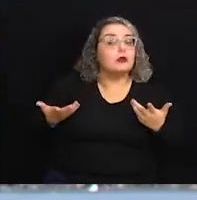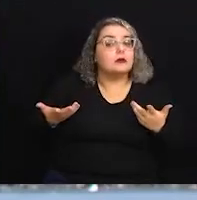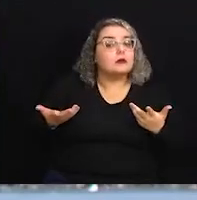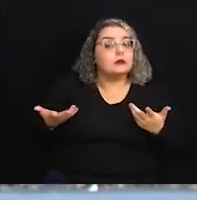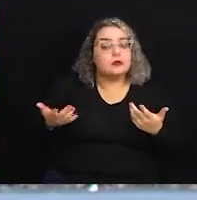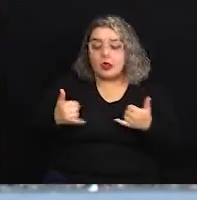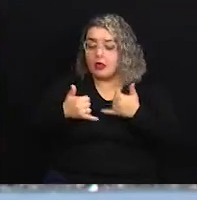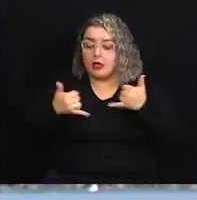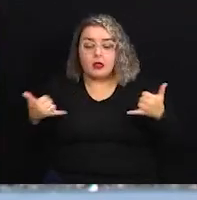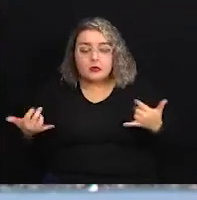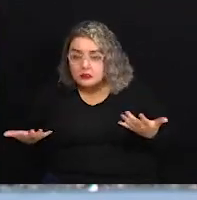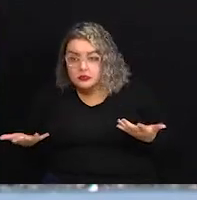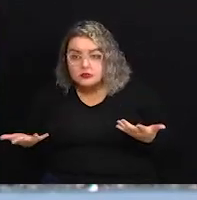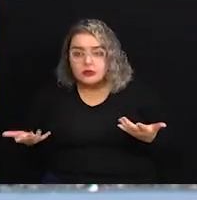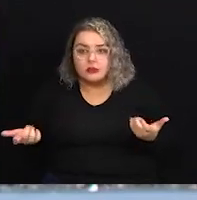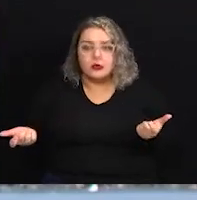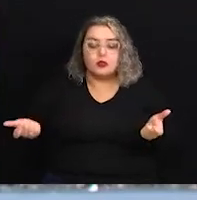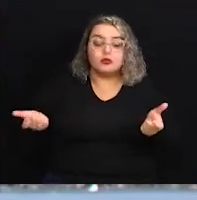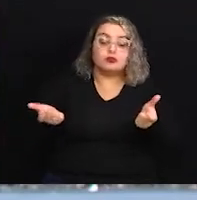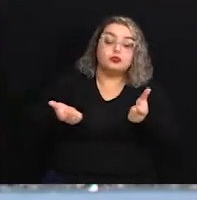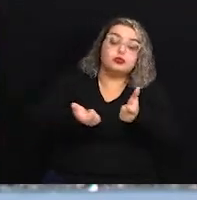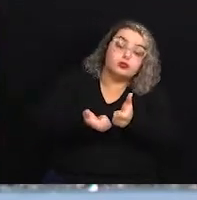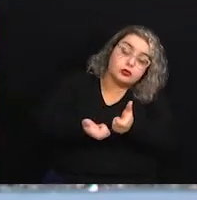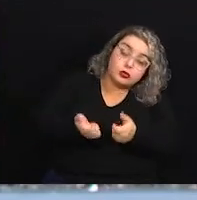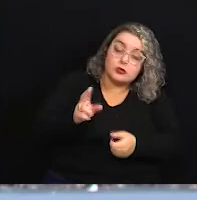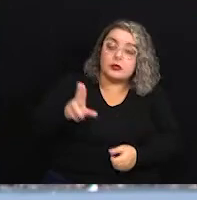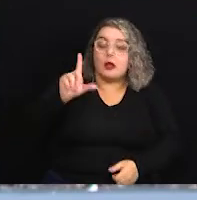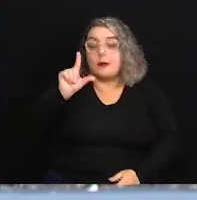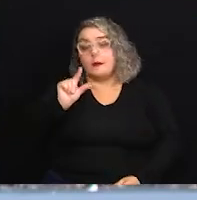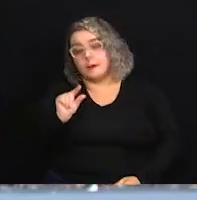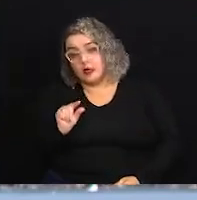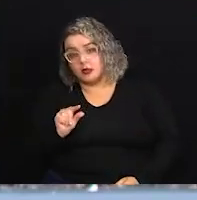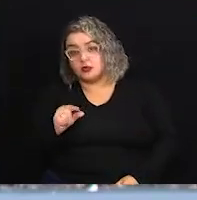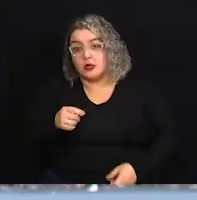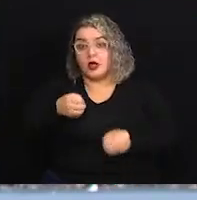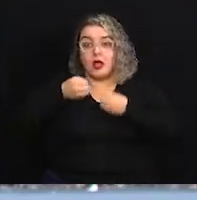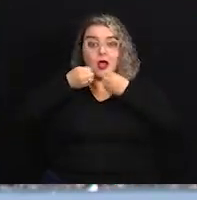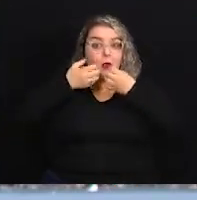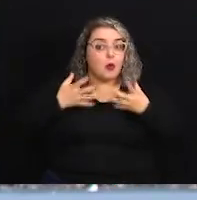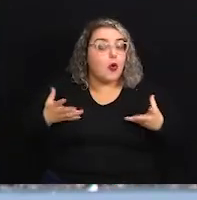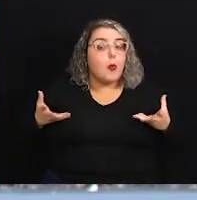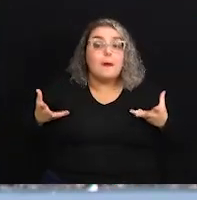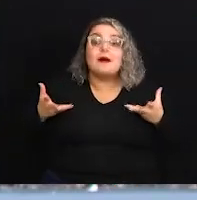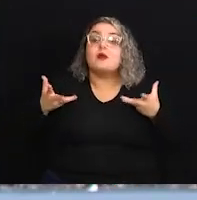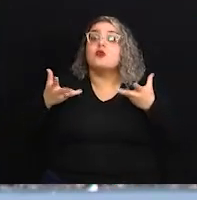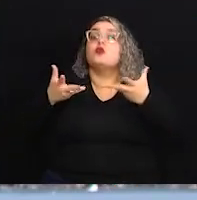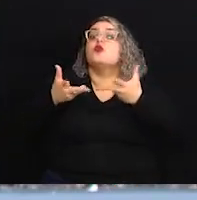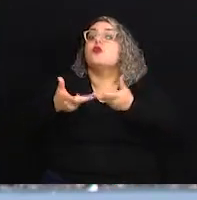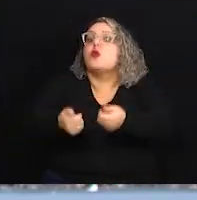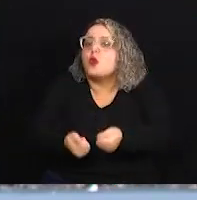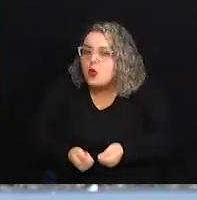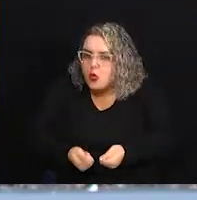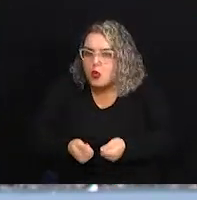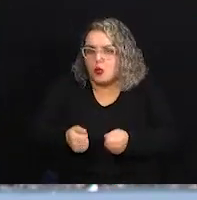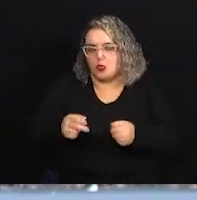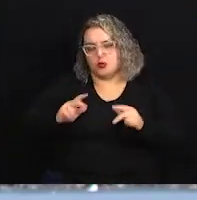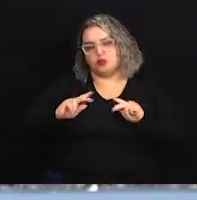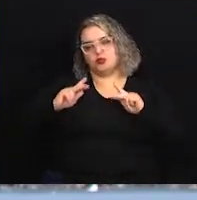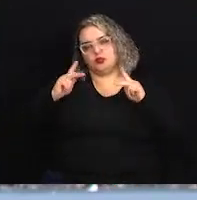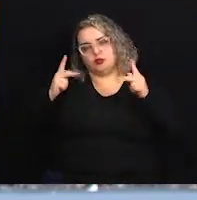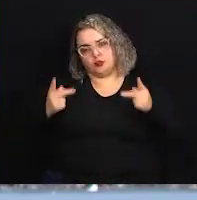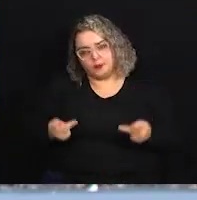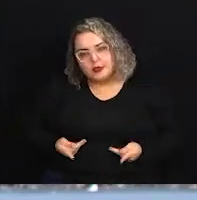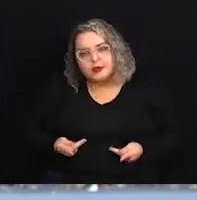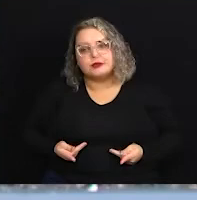o nosso padrão de consumo. Isso é bom para toda a humanidade.